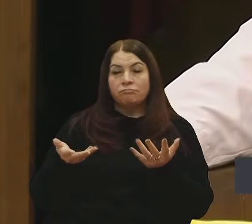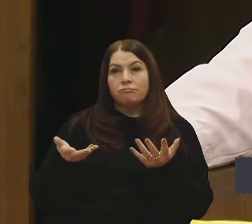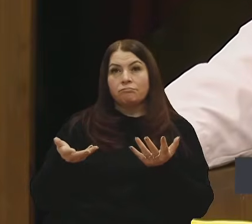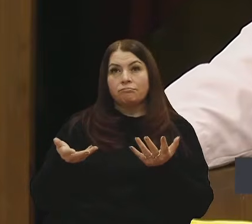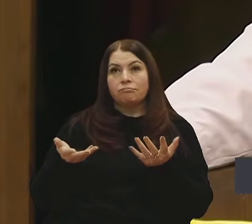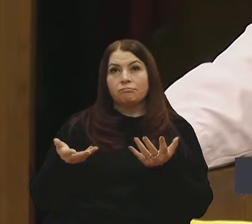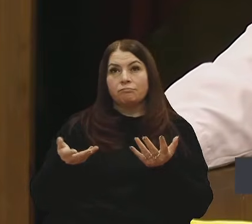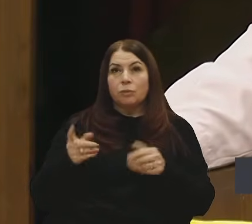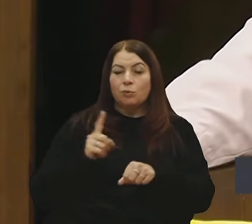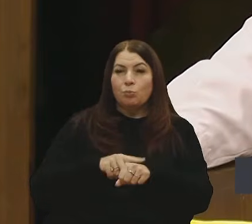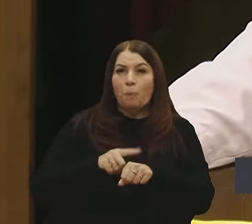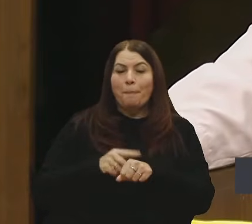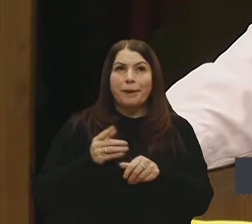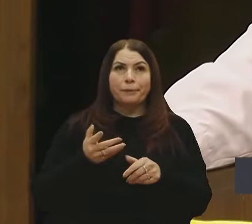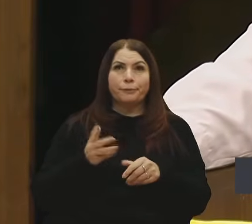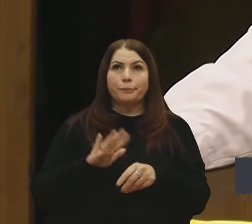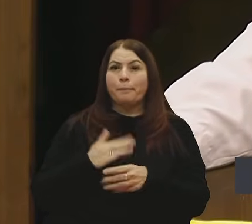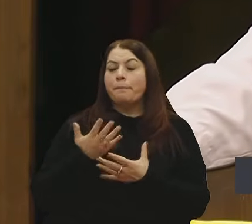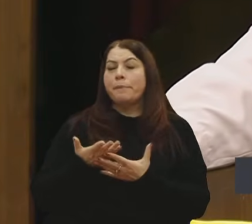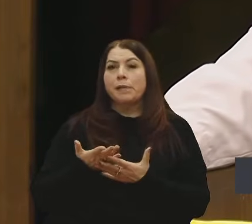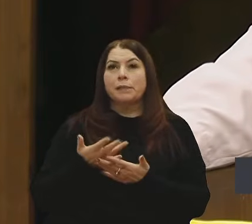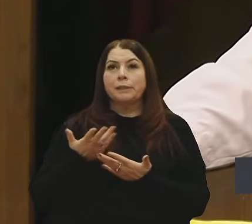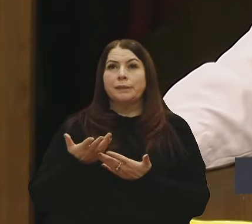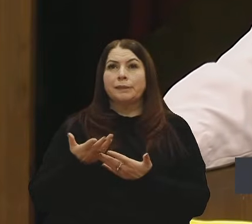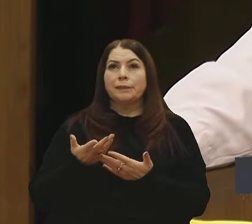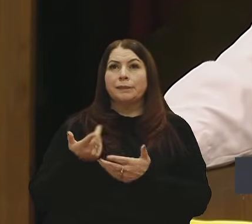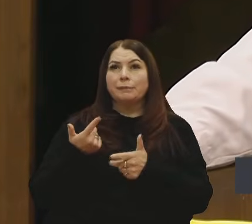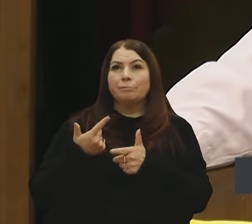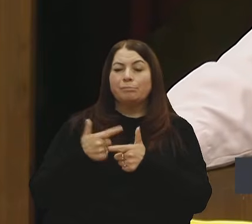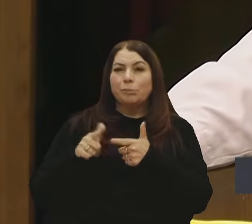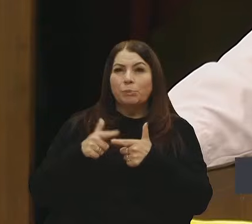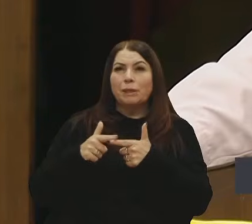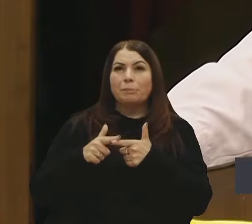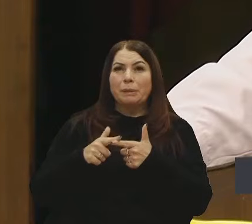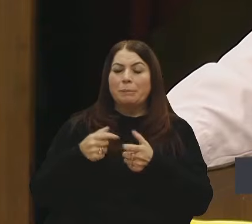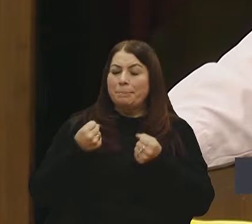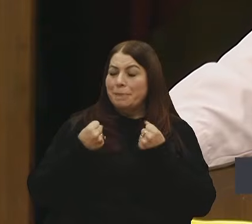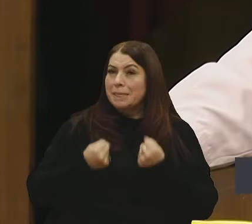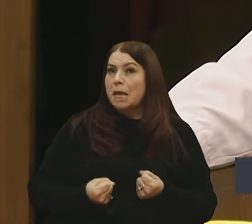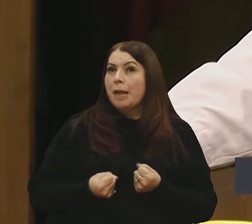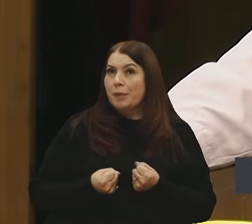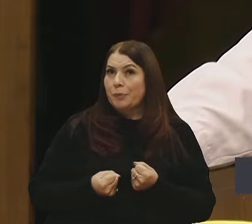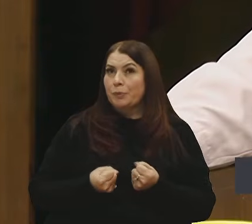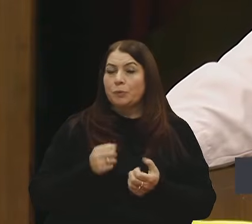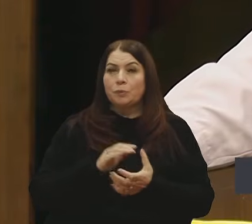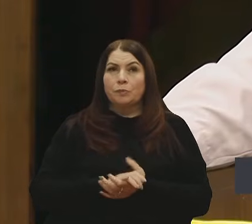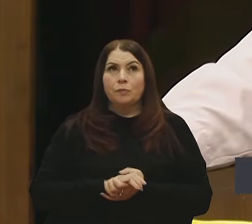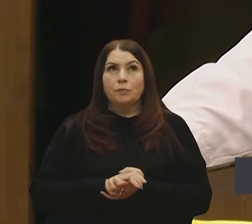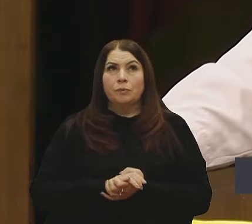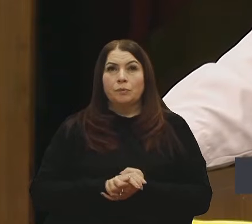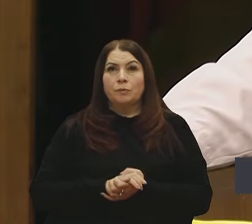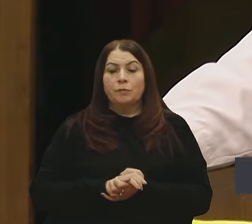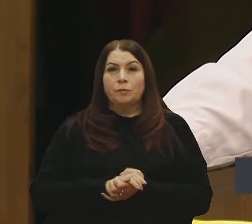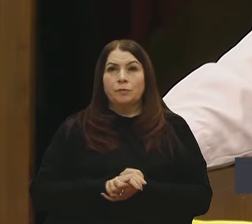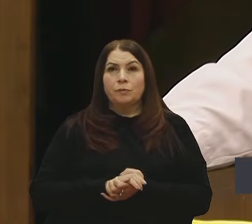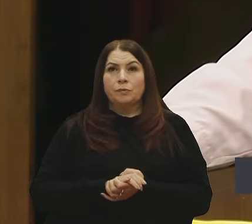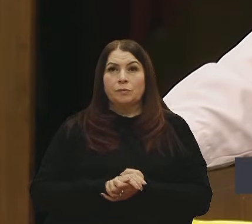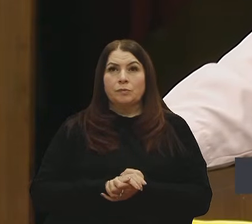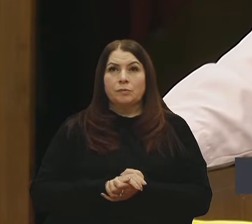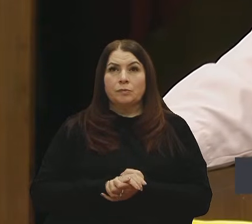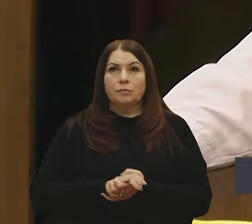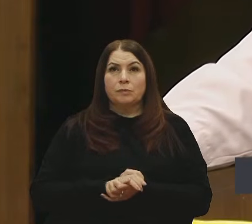o momento mais danoso e pesado para